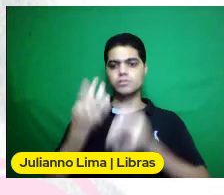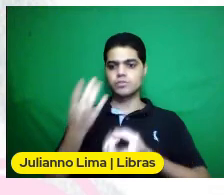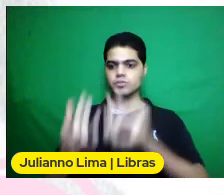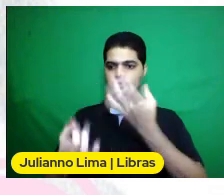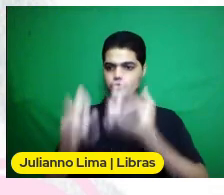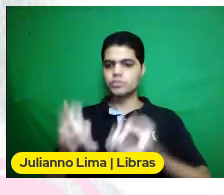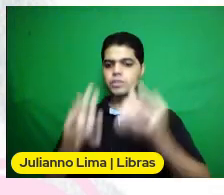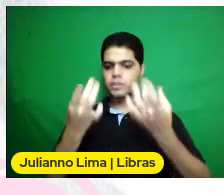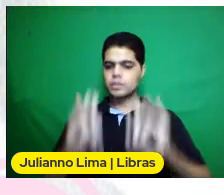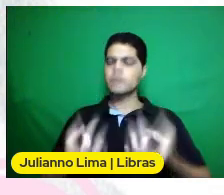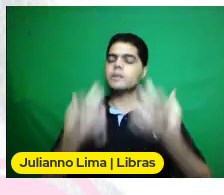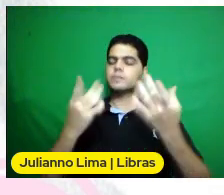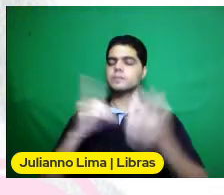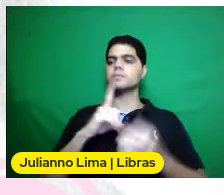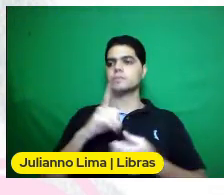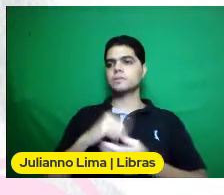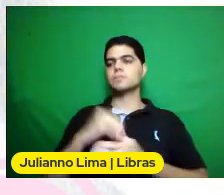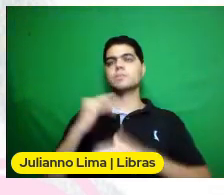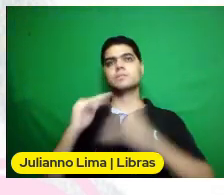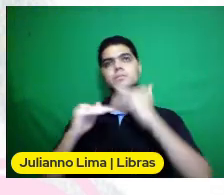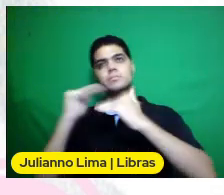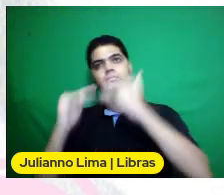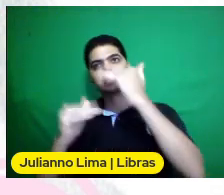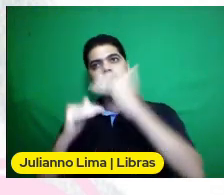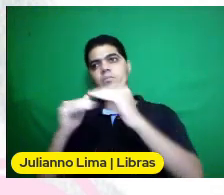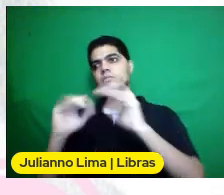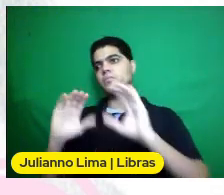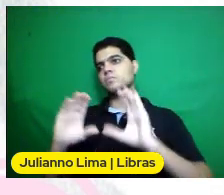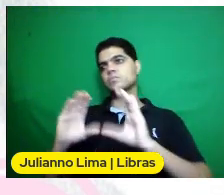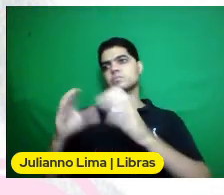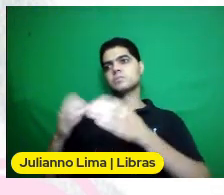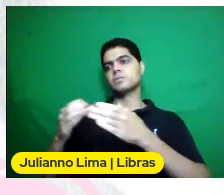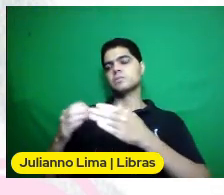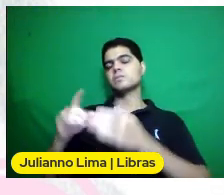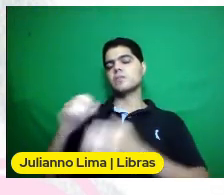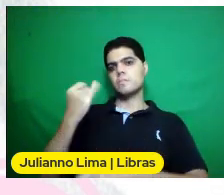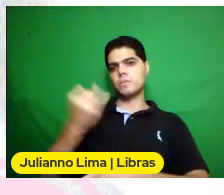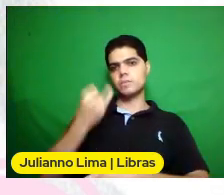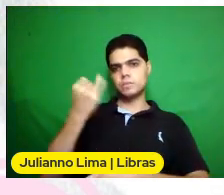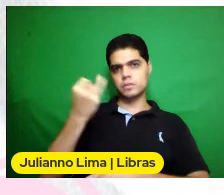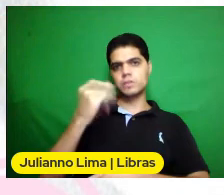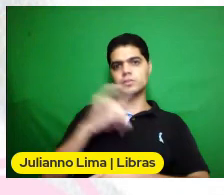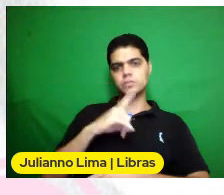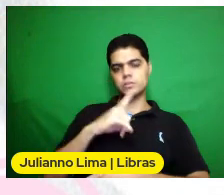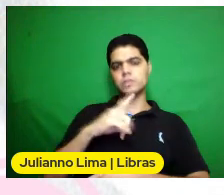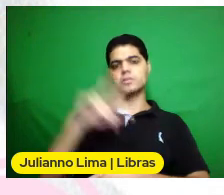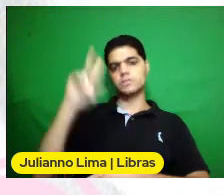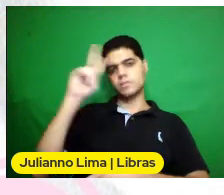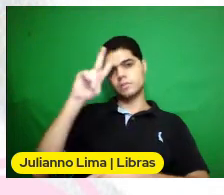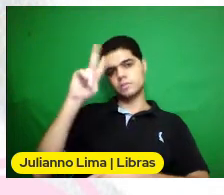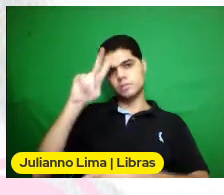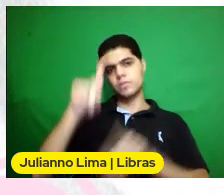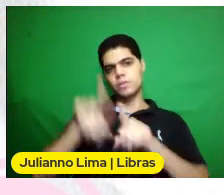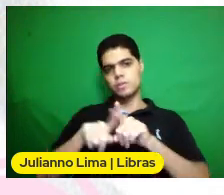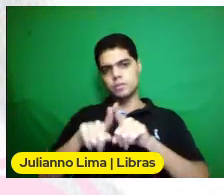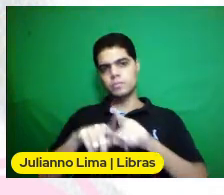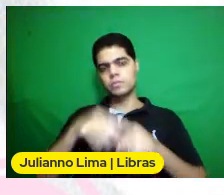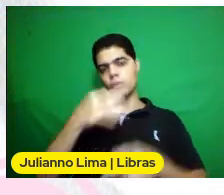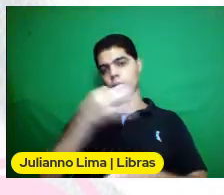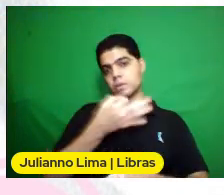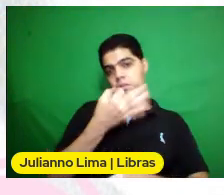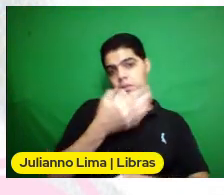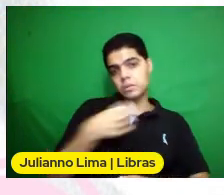realmente, a questão do processo em si é importante. Se a gente fala tanto de história, a gente precisaria também documentar a nossa própria,